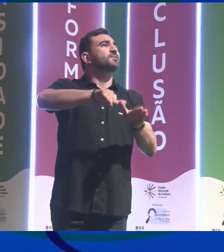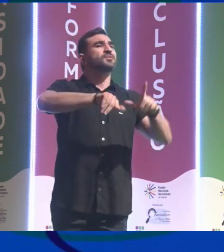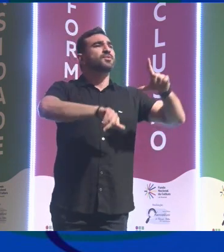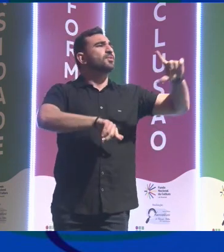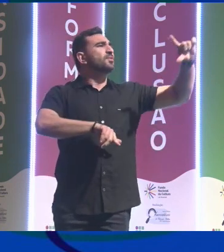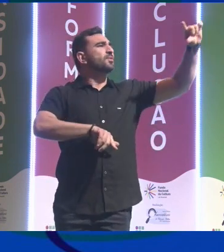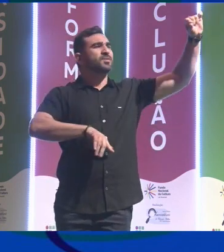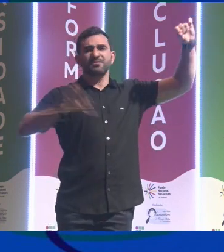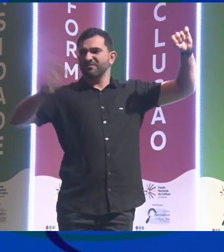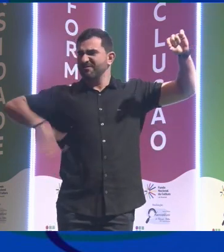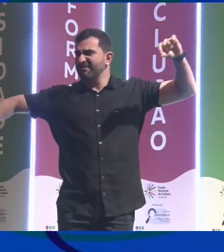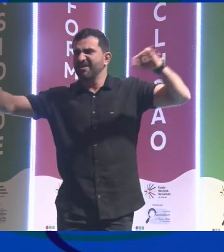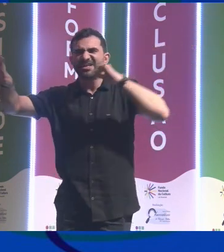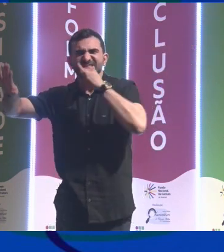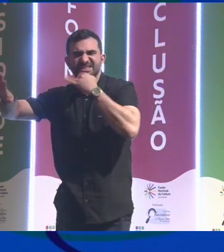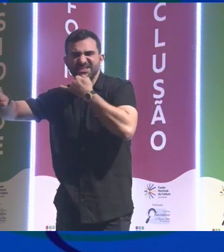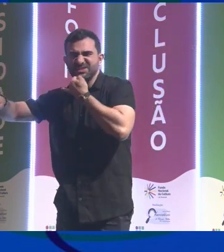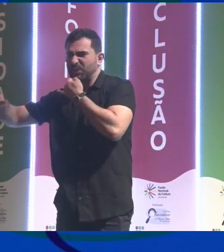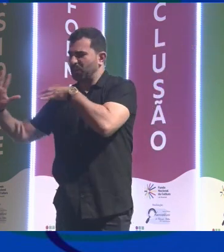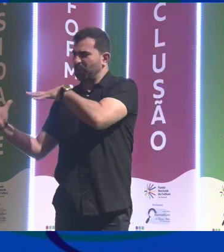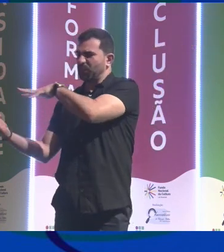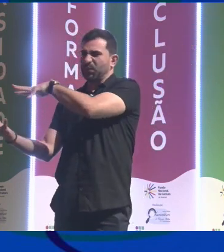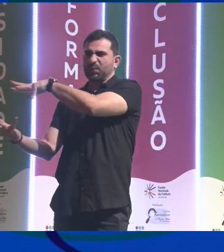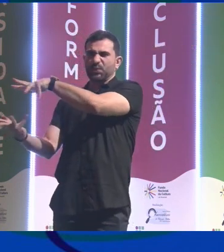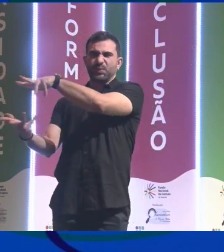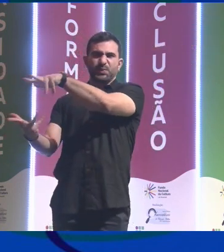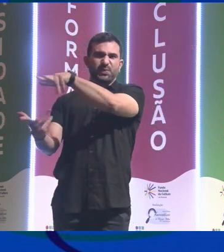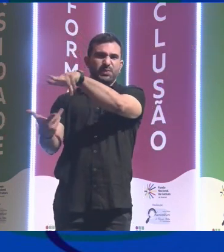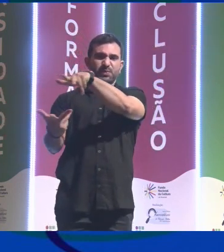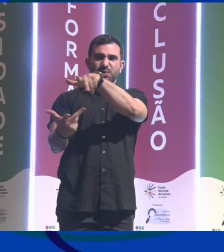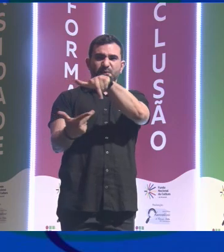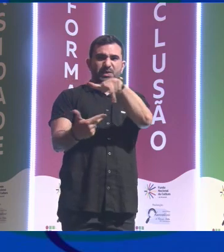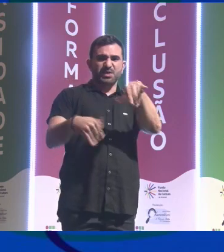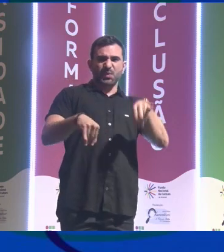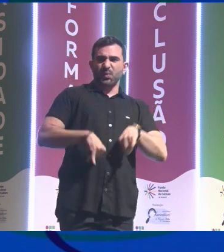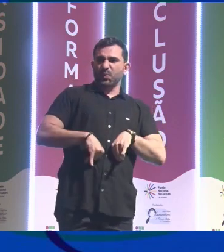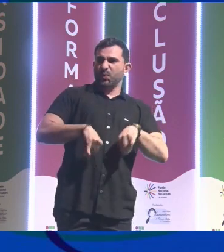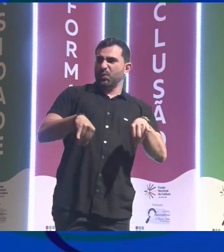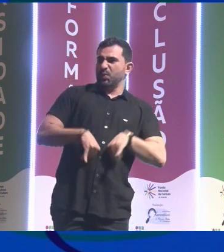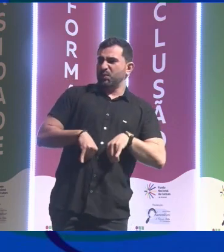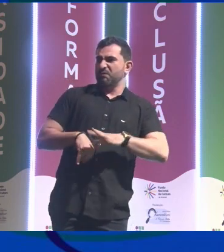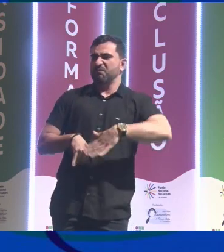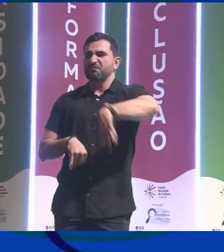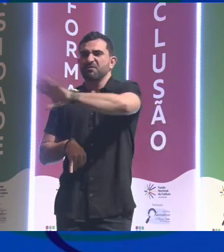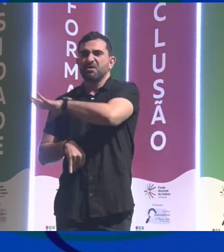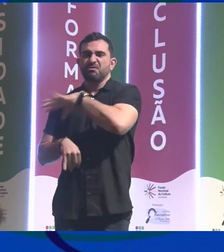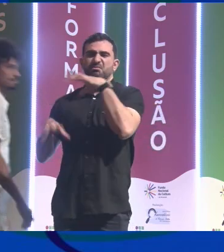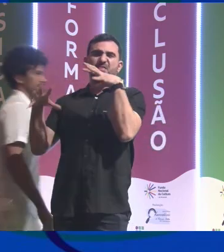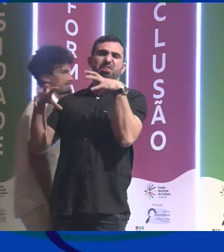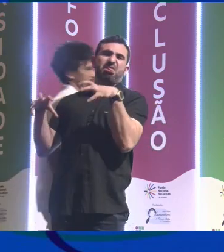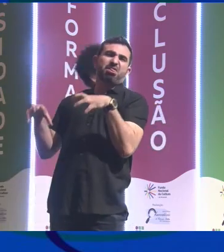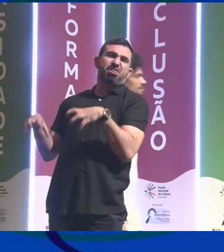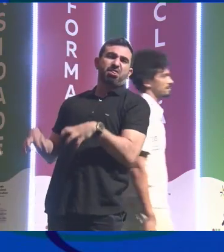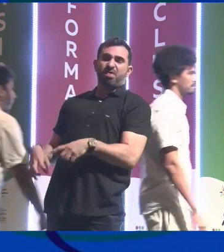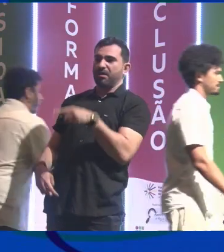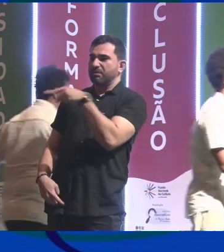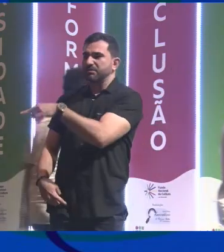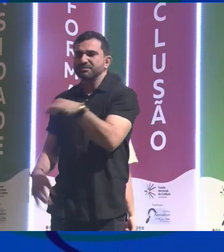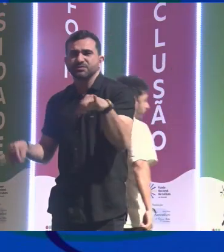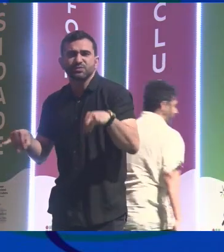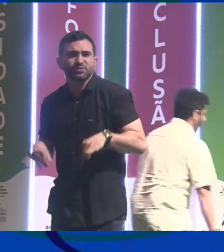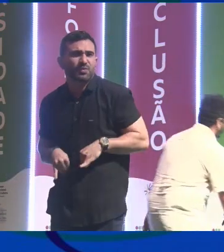me livrar desse mundo, de ver tanta gente infeliz, mas